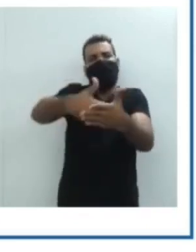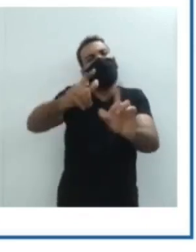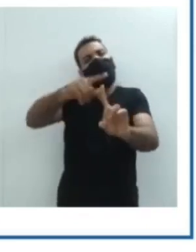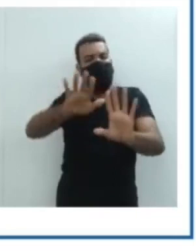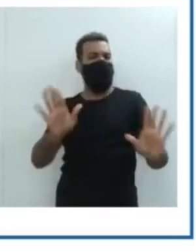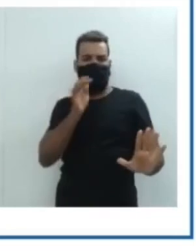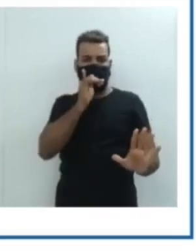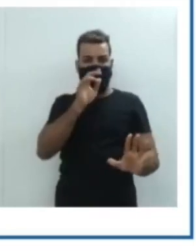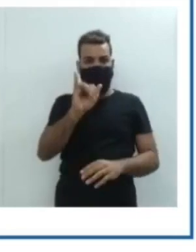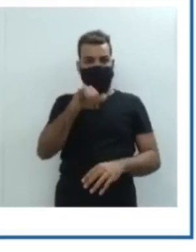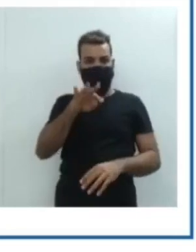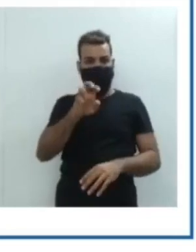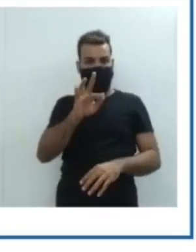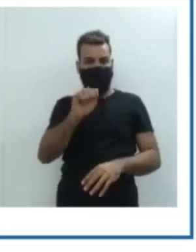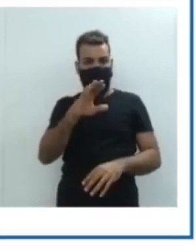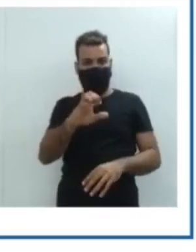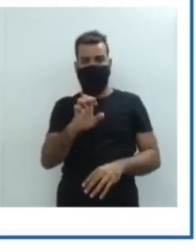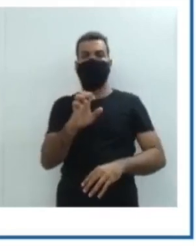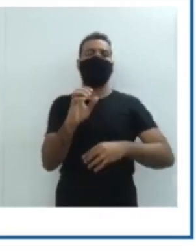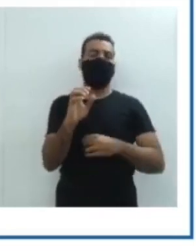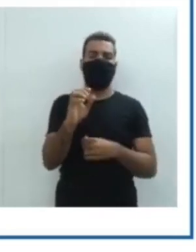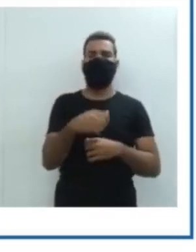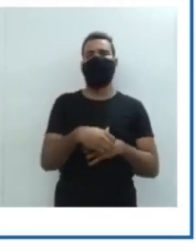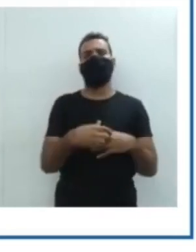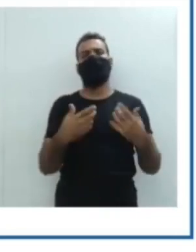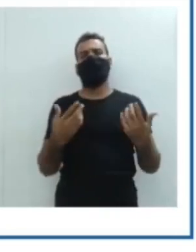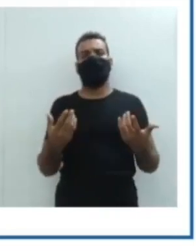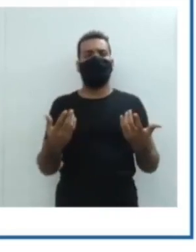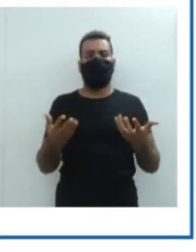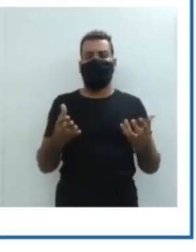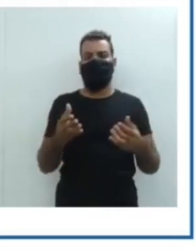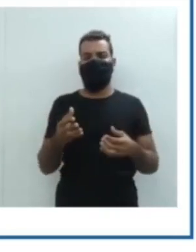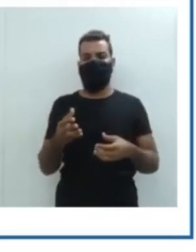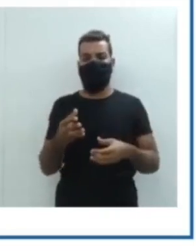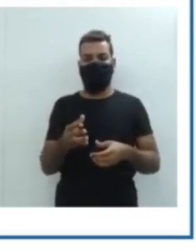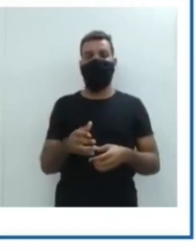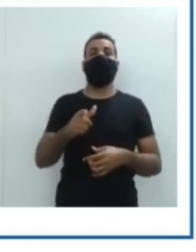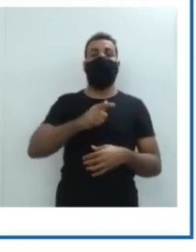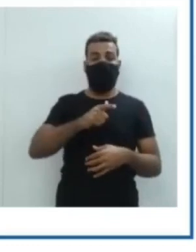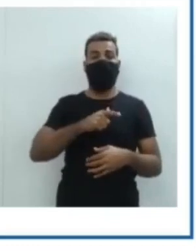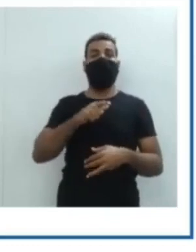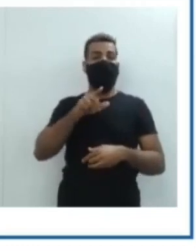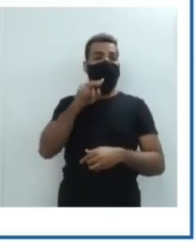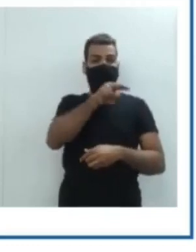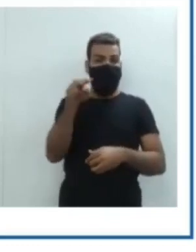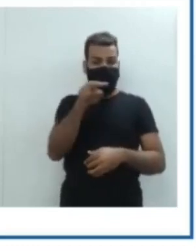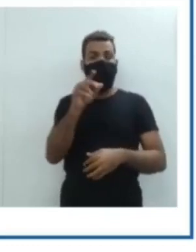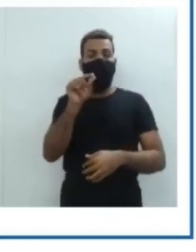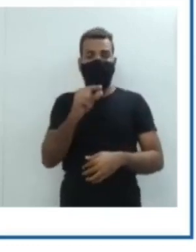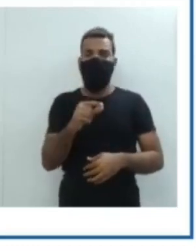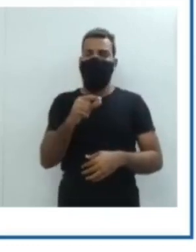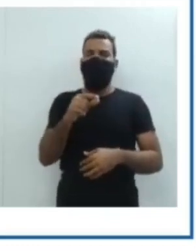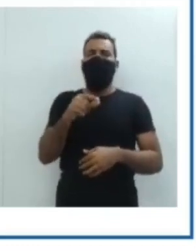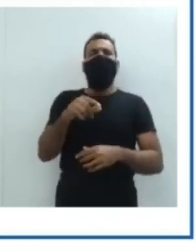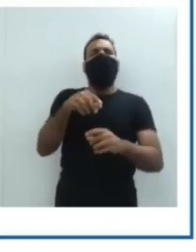uma entre as classes no qual o que que acontece nós temos que a interface ele vai dizer quais